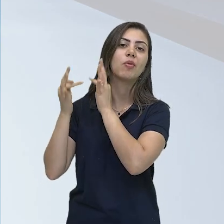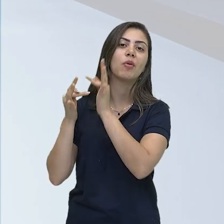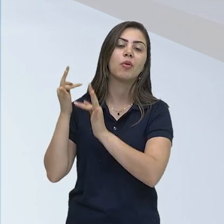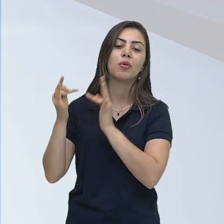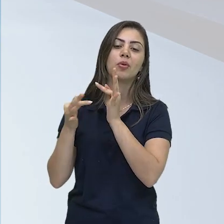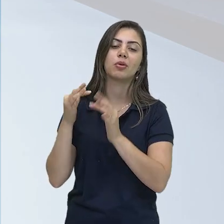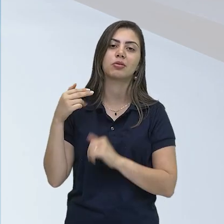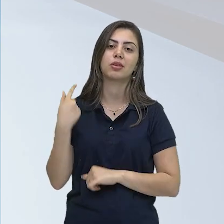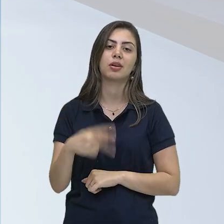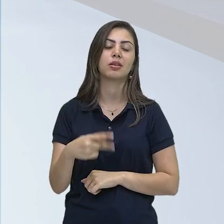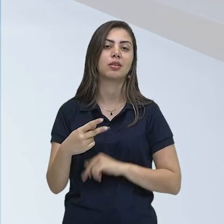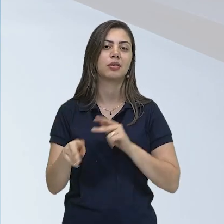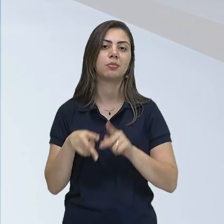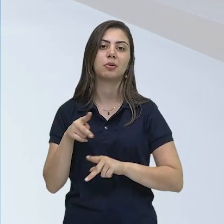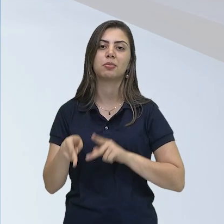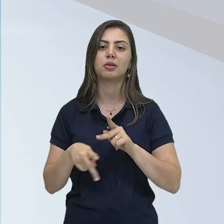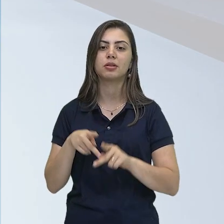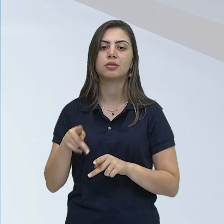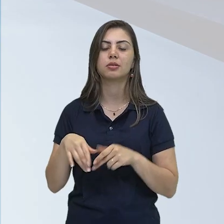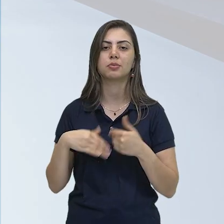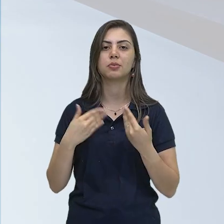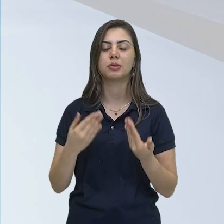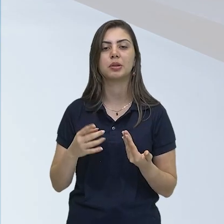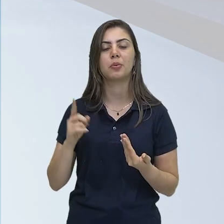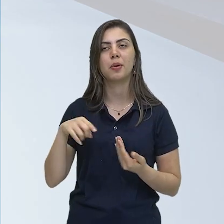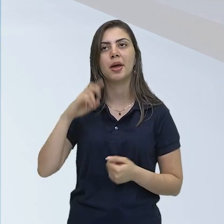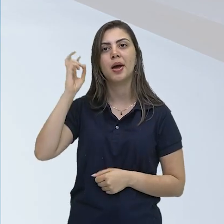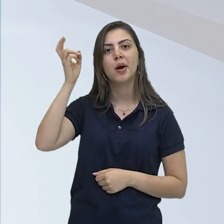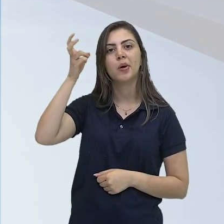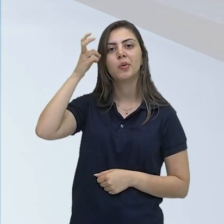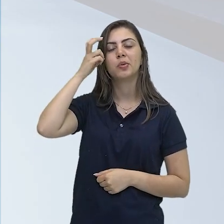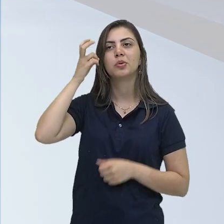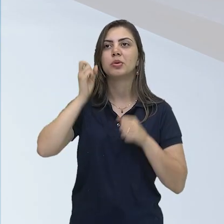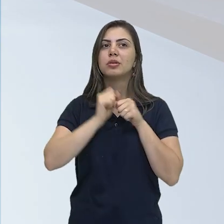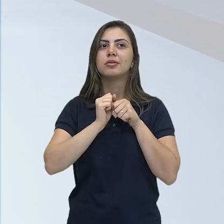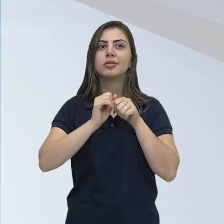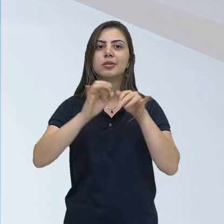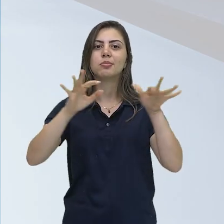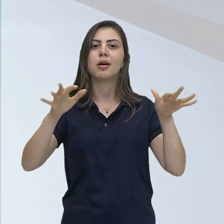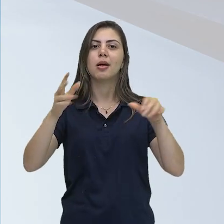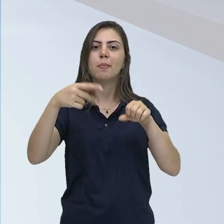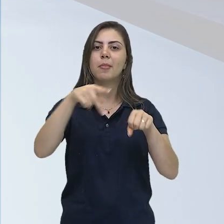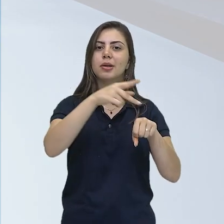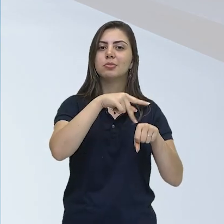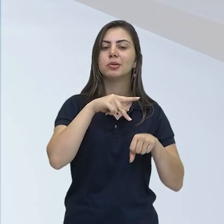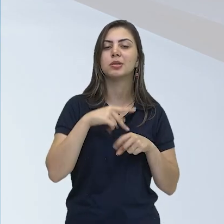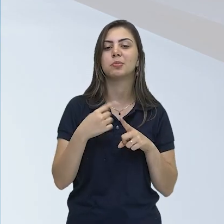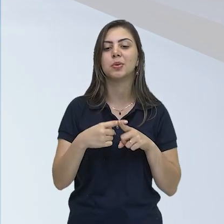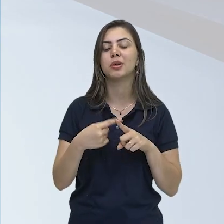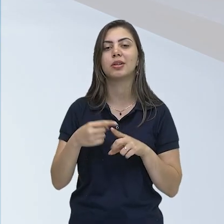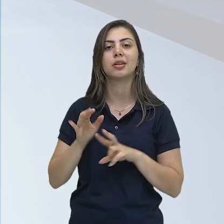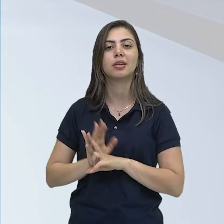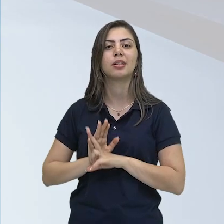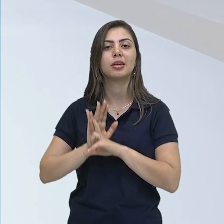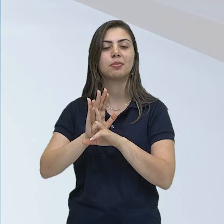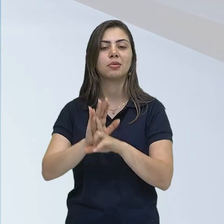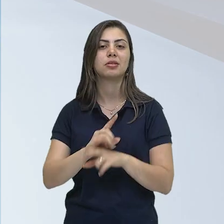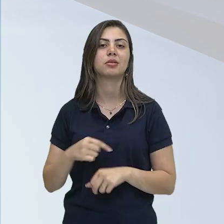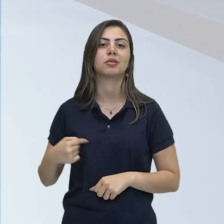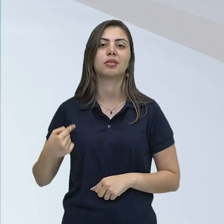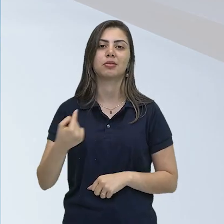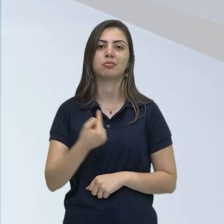são manifestações que levam a nossa cultura para outros países, né, que nos representam aí em